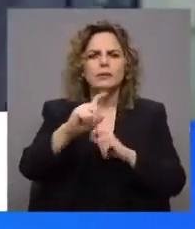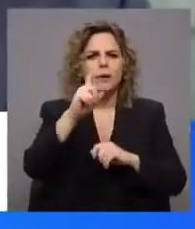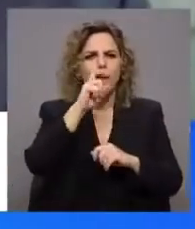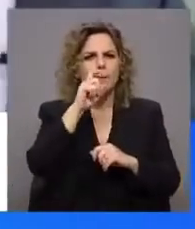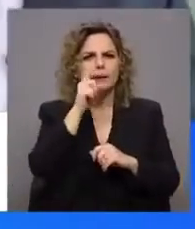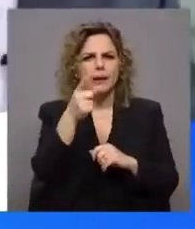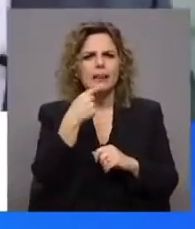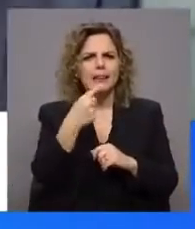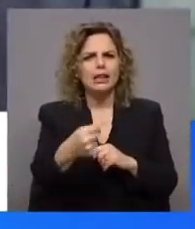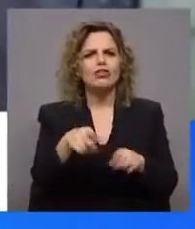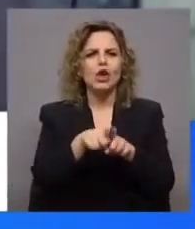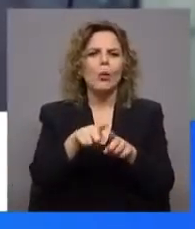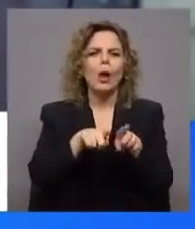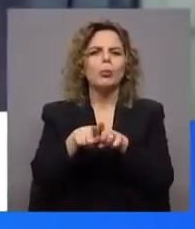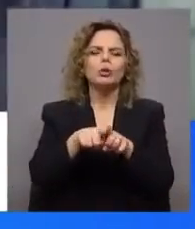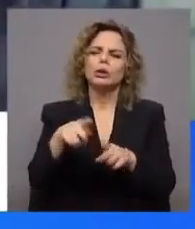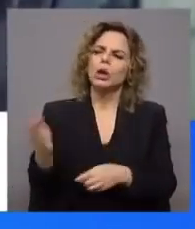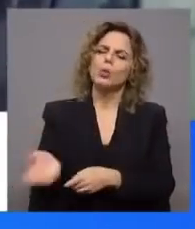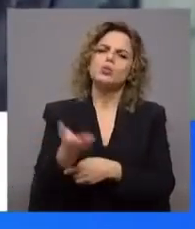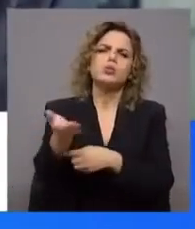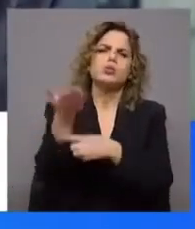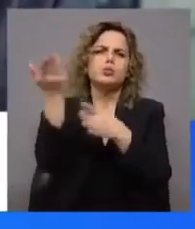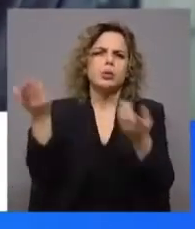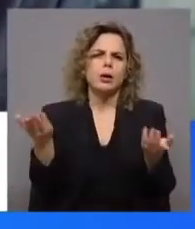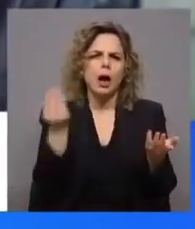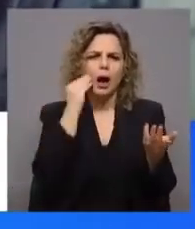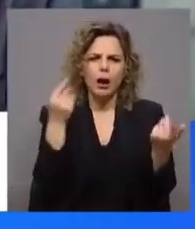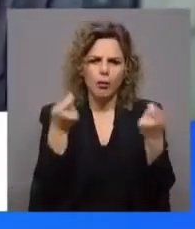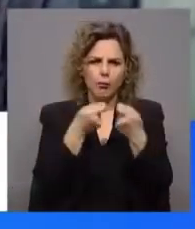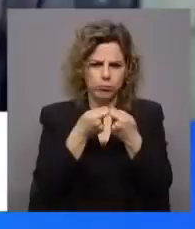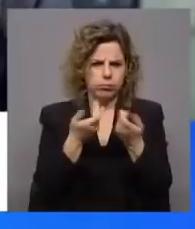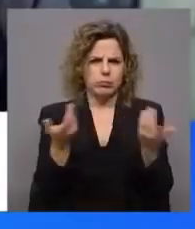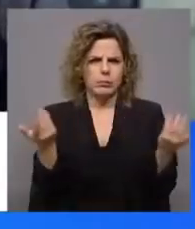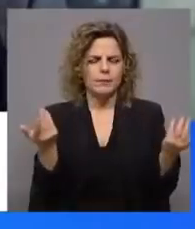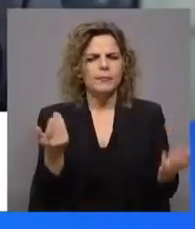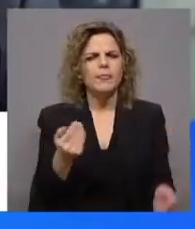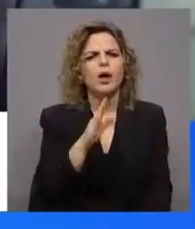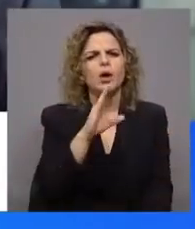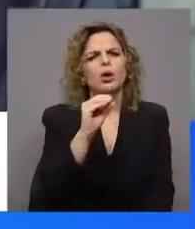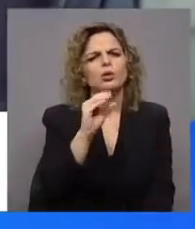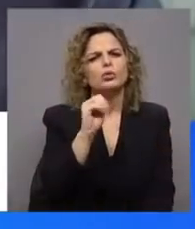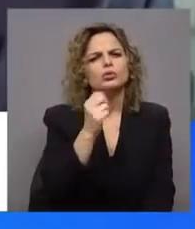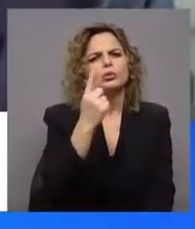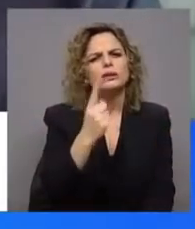com grandeza política? José Rodrigues, me desculpe.